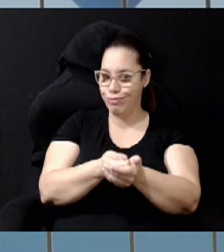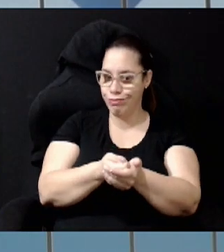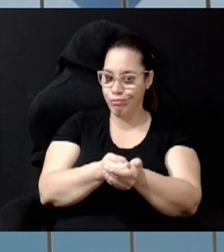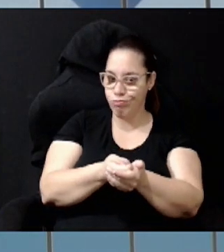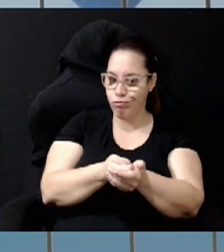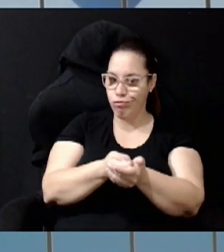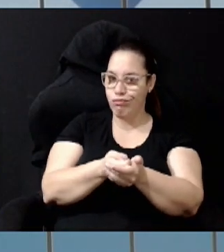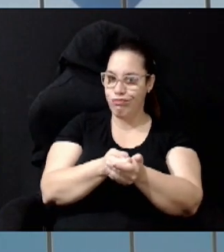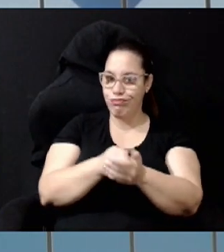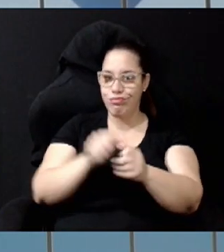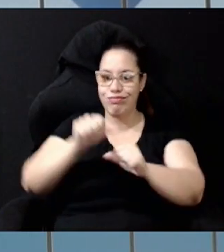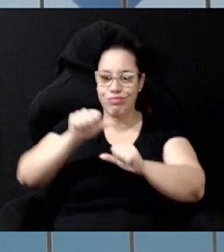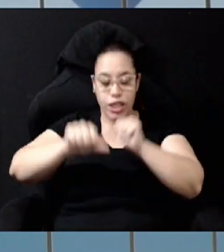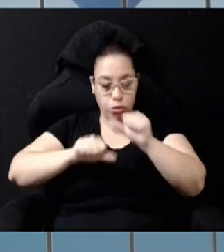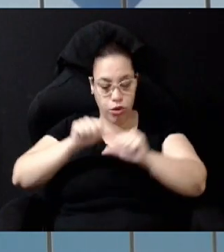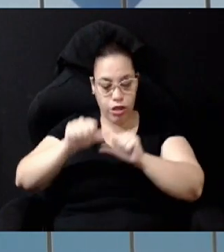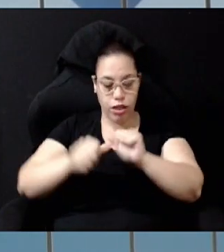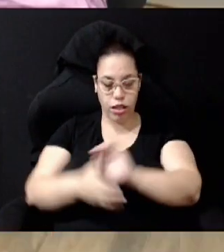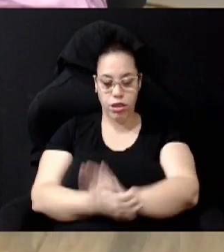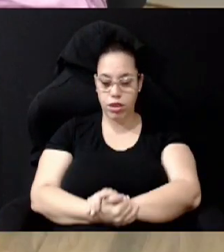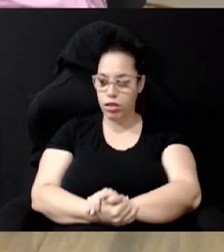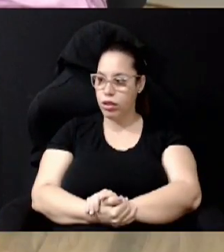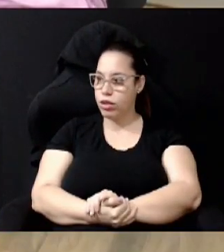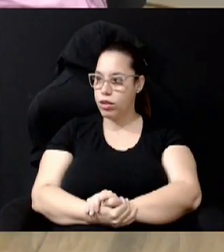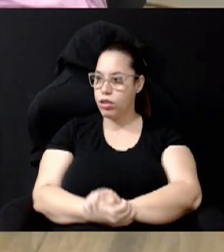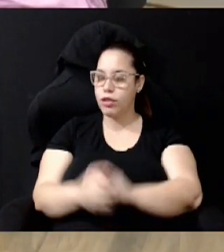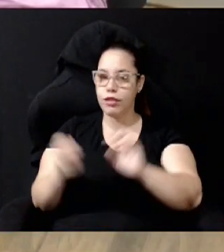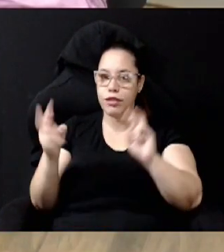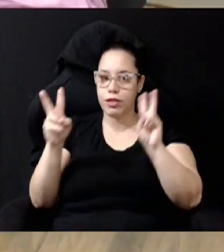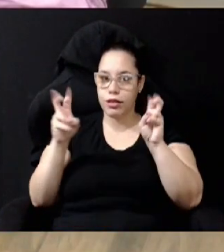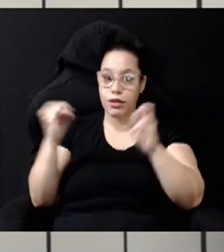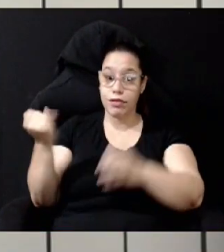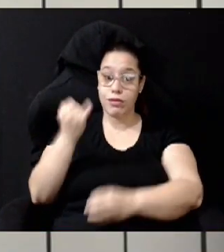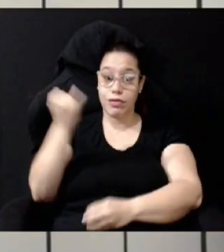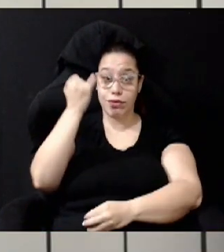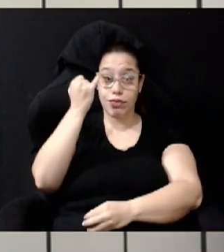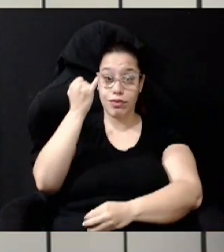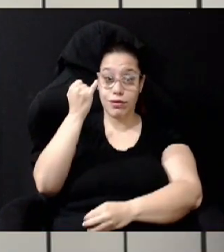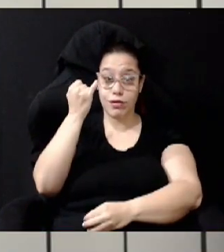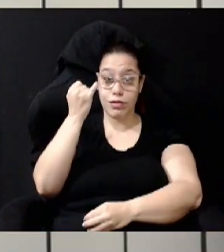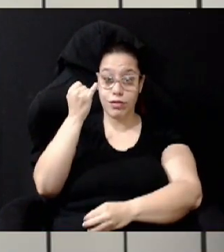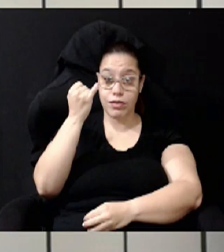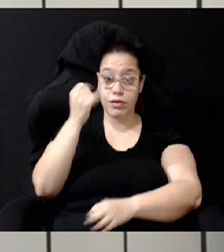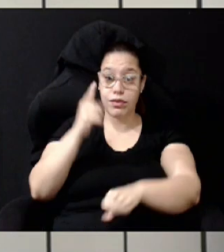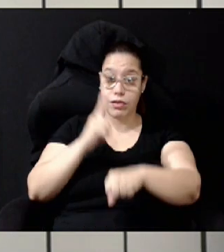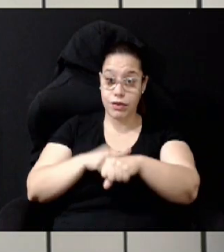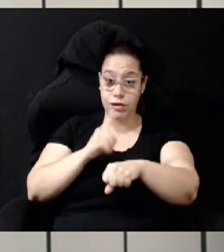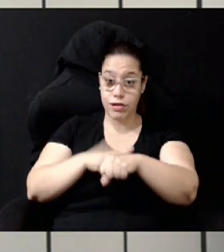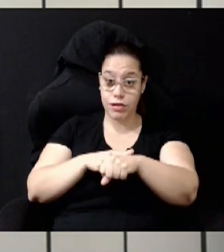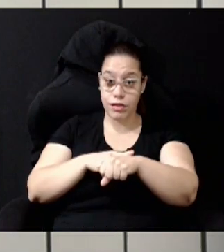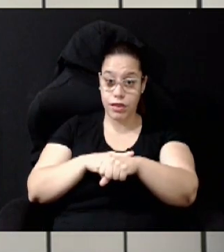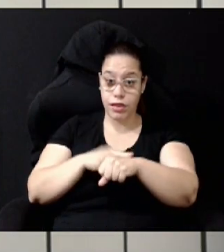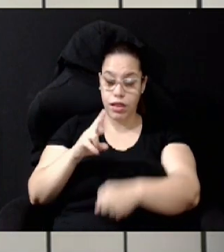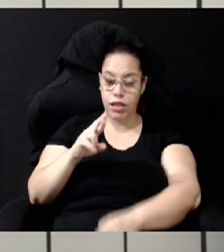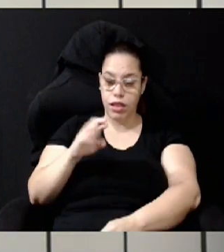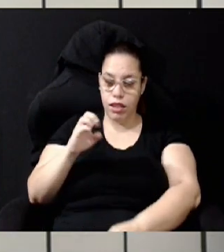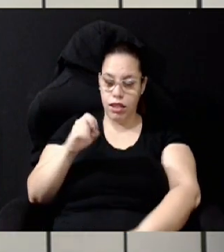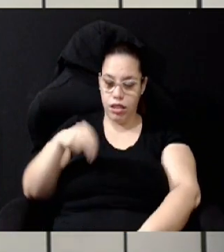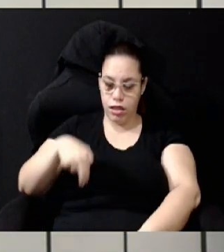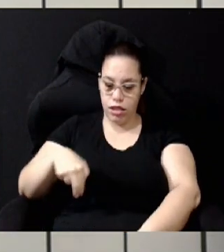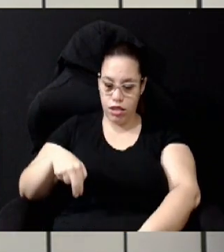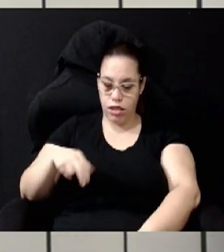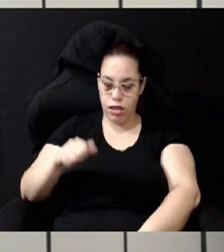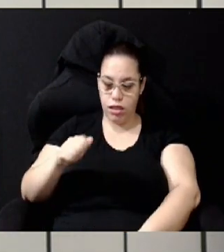mudança. Assunto importantíssimo, e eu quero dedicar agora um tempo aqui nisso que a Renata abordou aqui pra gente, que é na questão